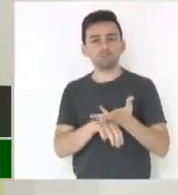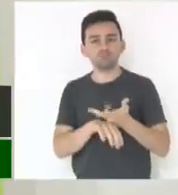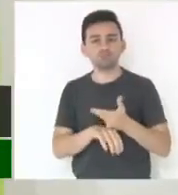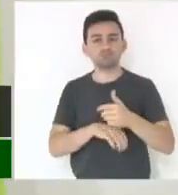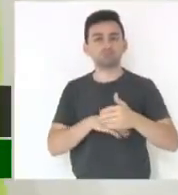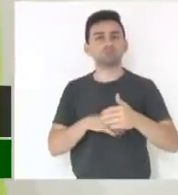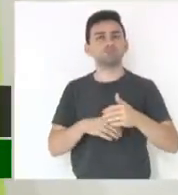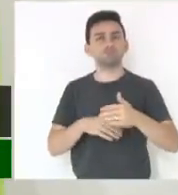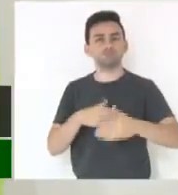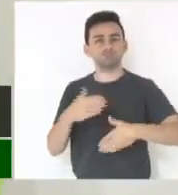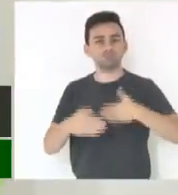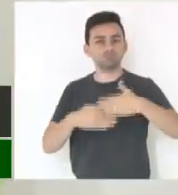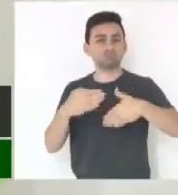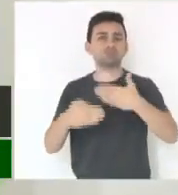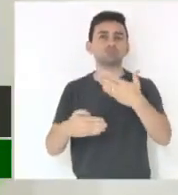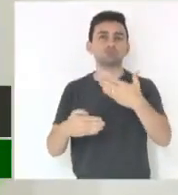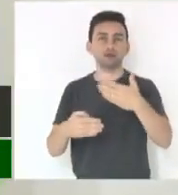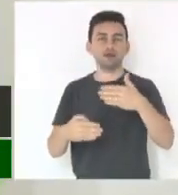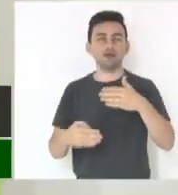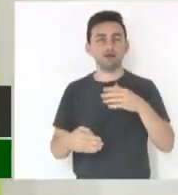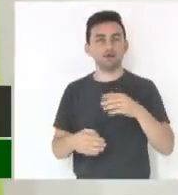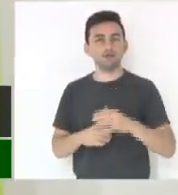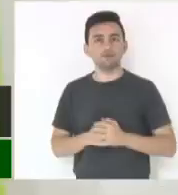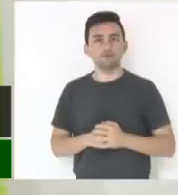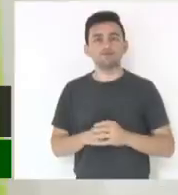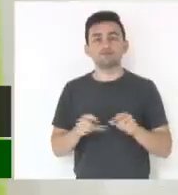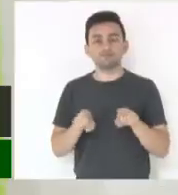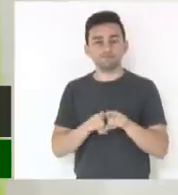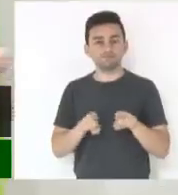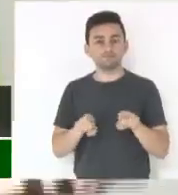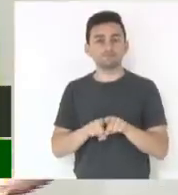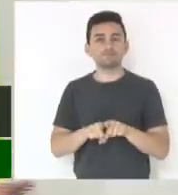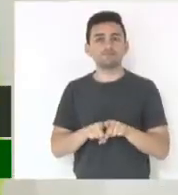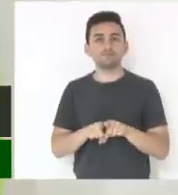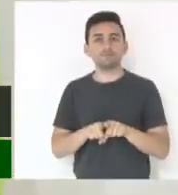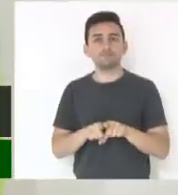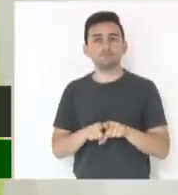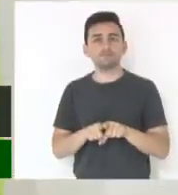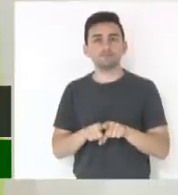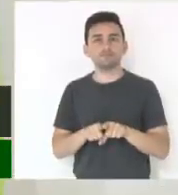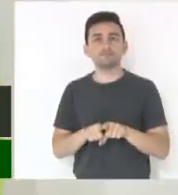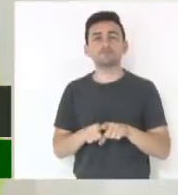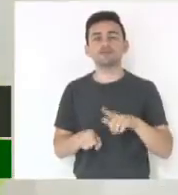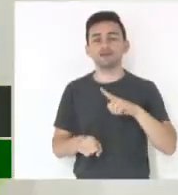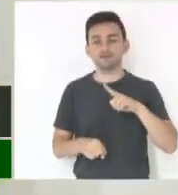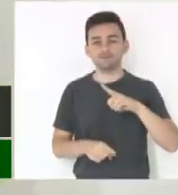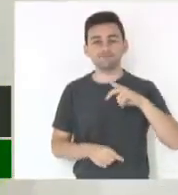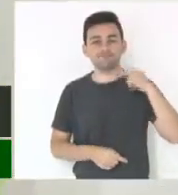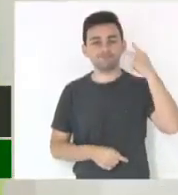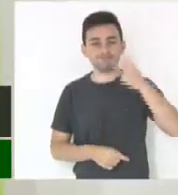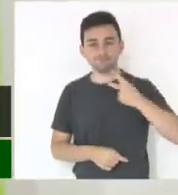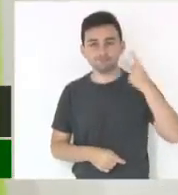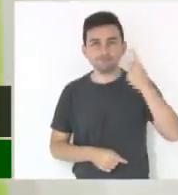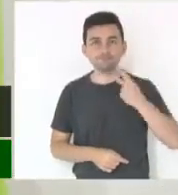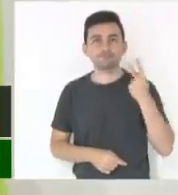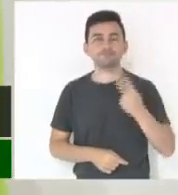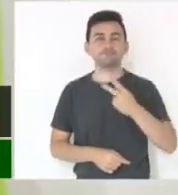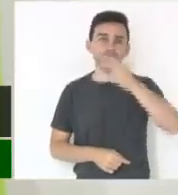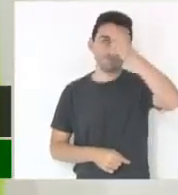na forma da administração pública. E também, claro, os vereadores, os prefeitos que